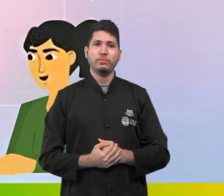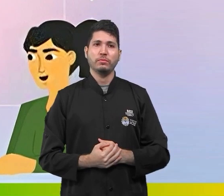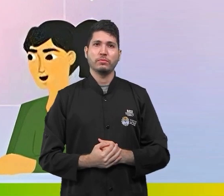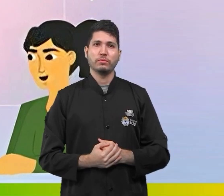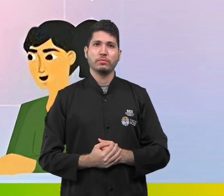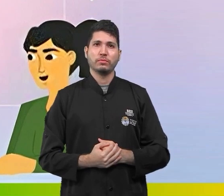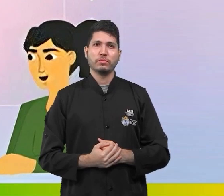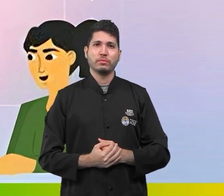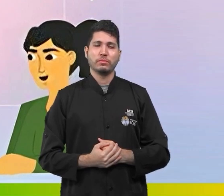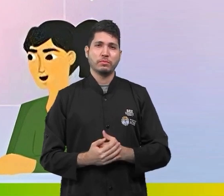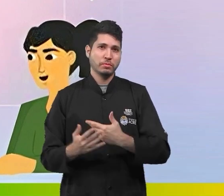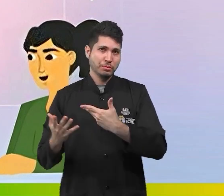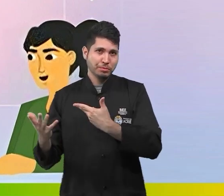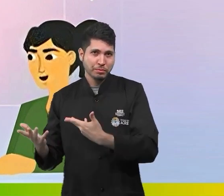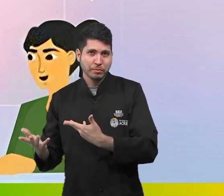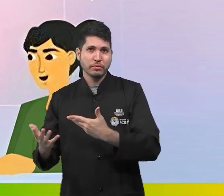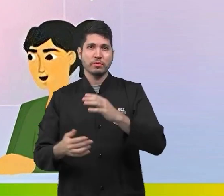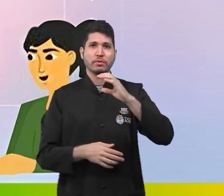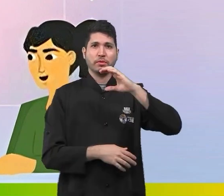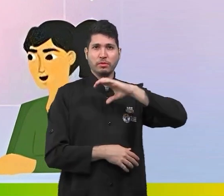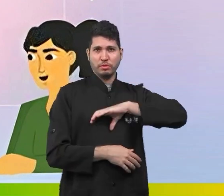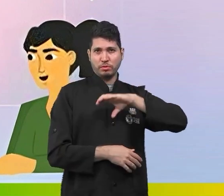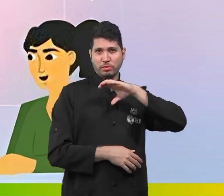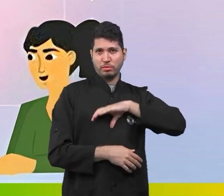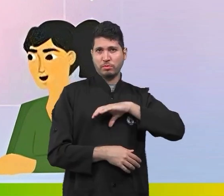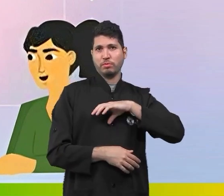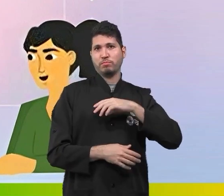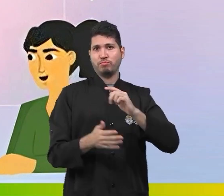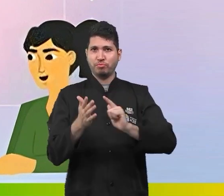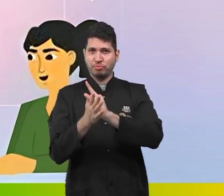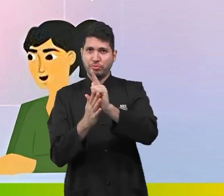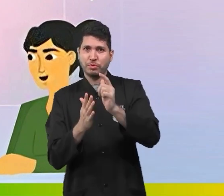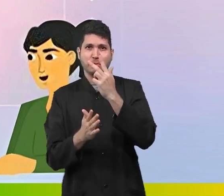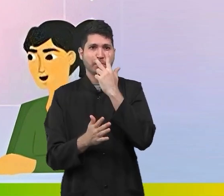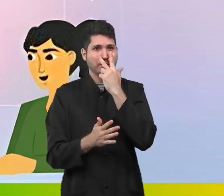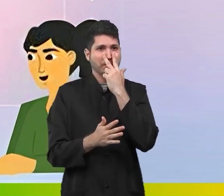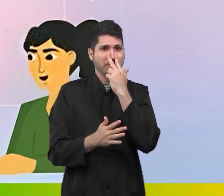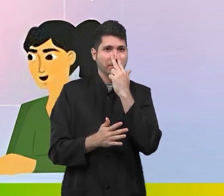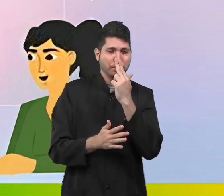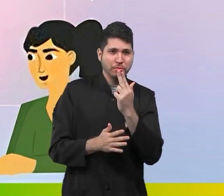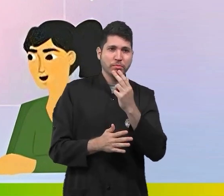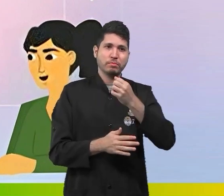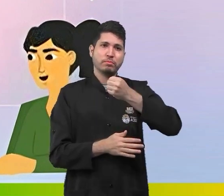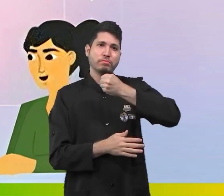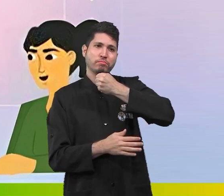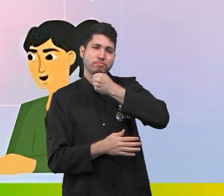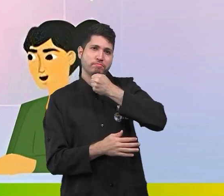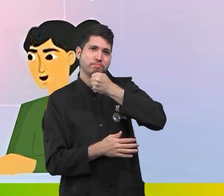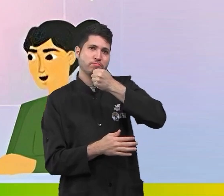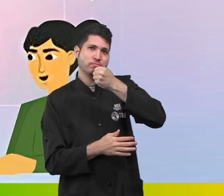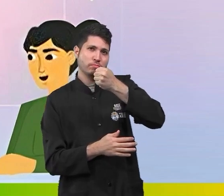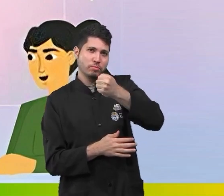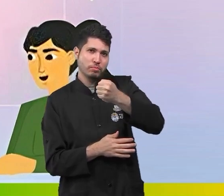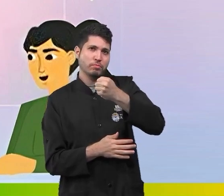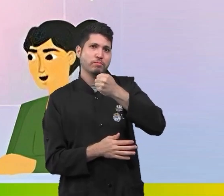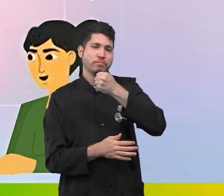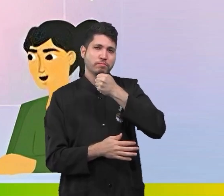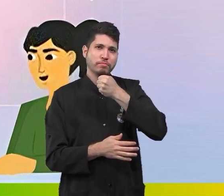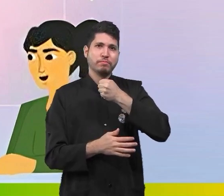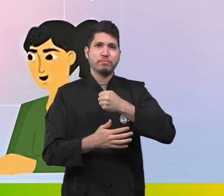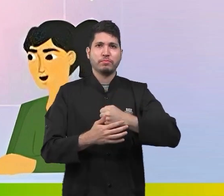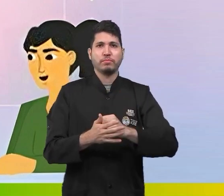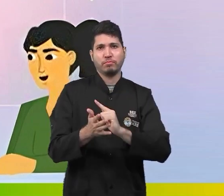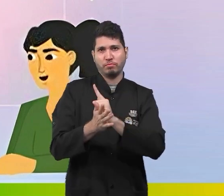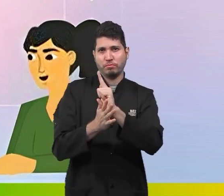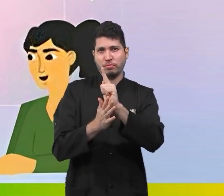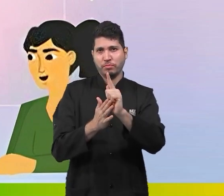temos, né, na língua portuguesa, um gênero muito parecido com a notícia, que é el reportaje. El reportaje é um